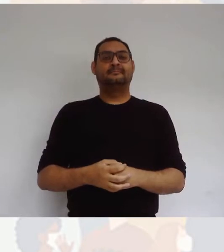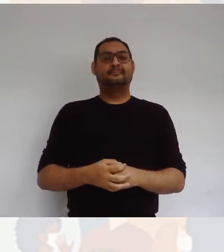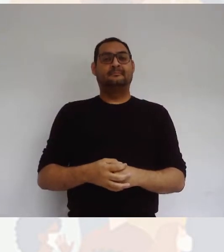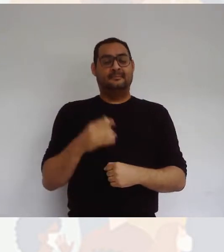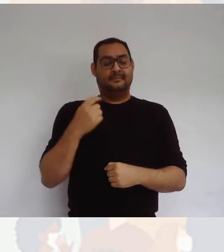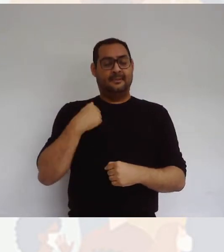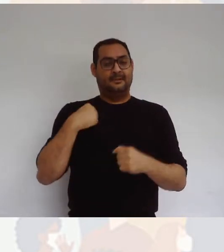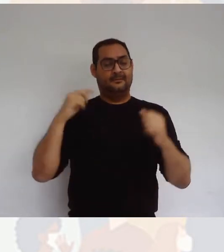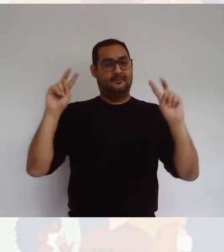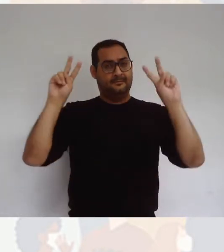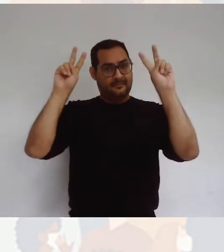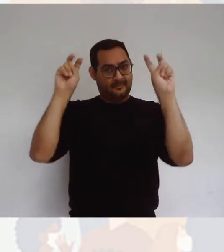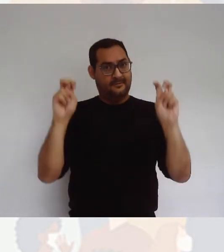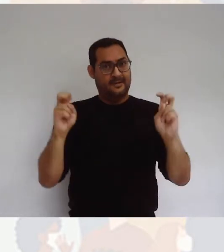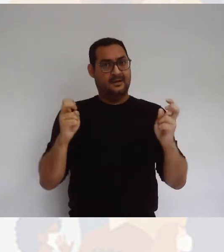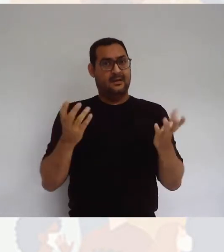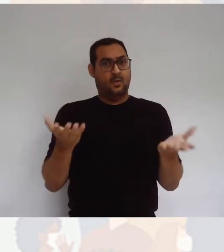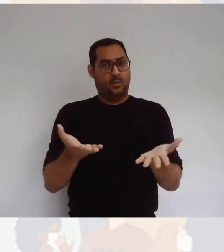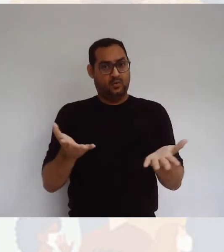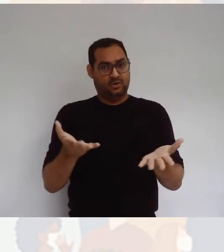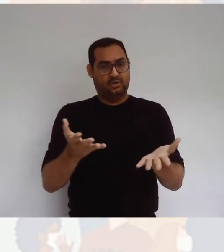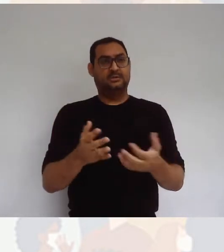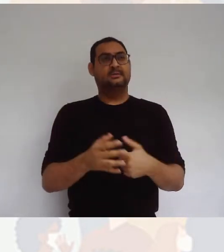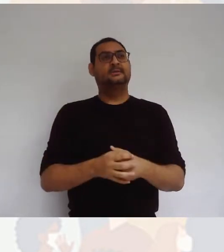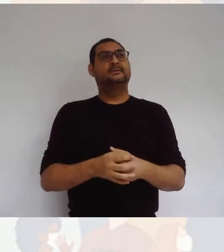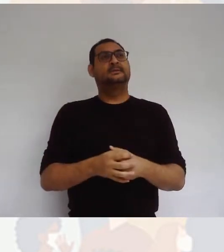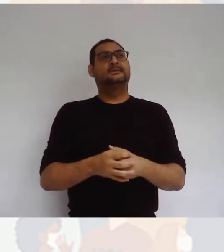se intitula...